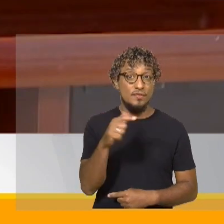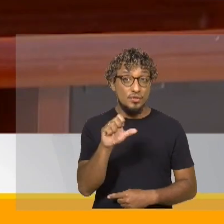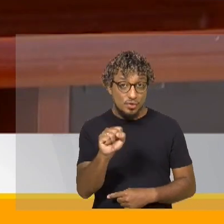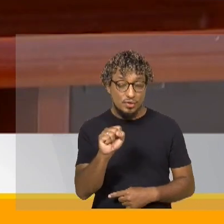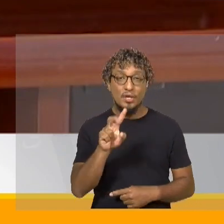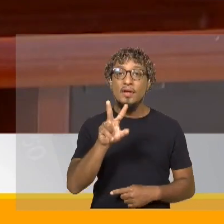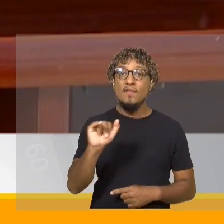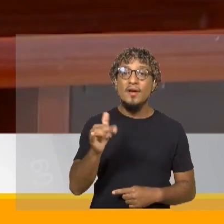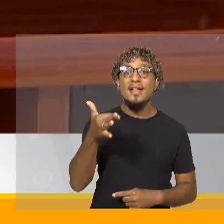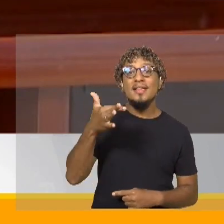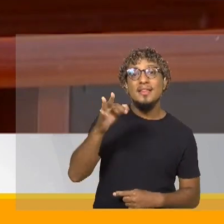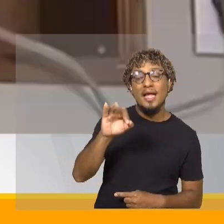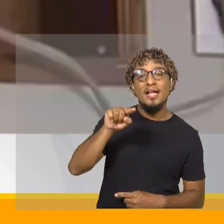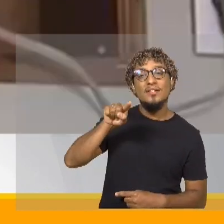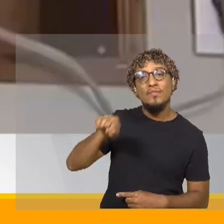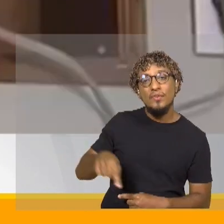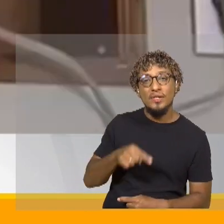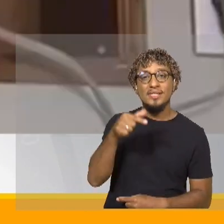vai ficar